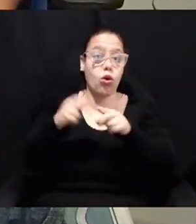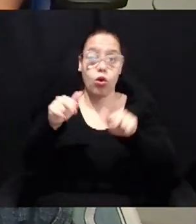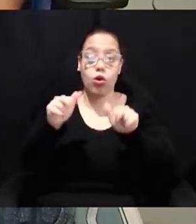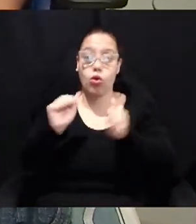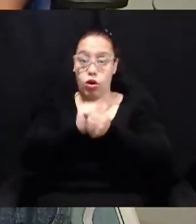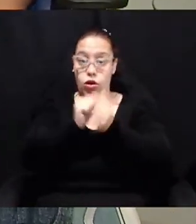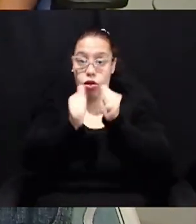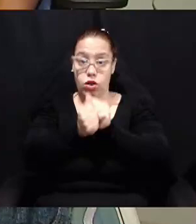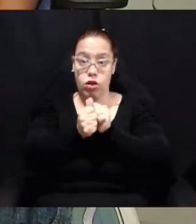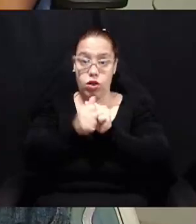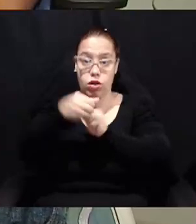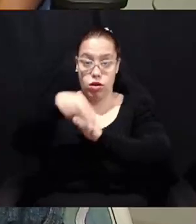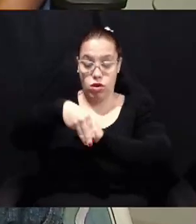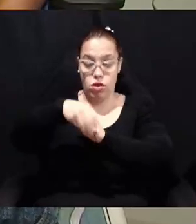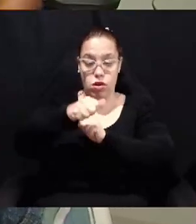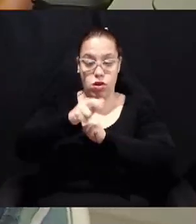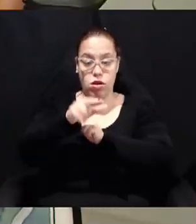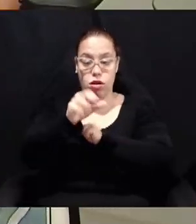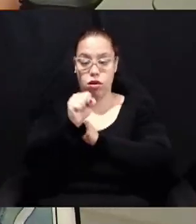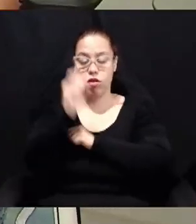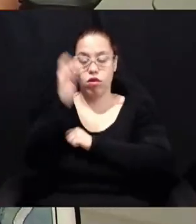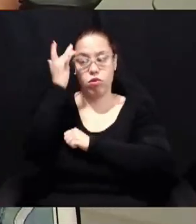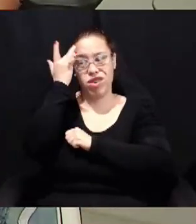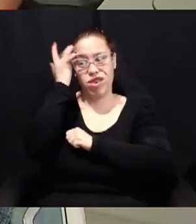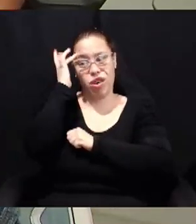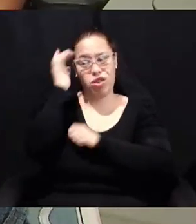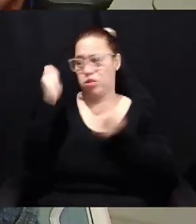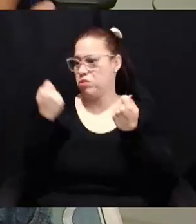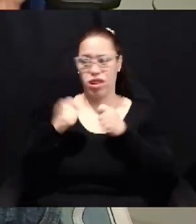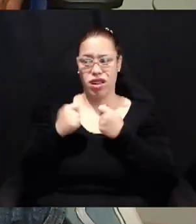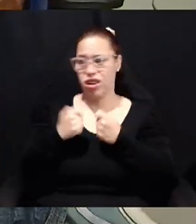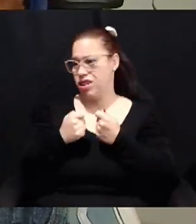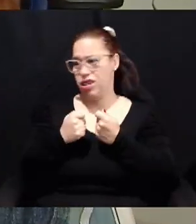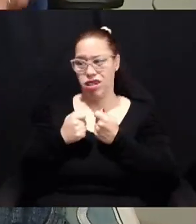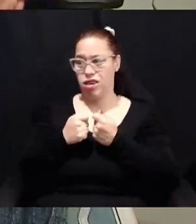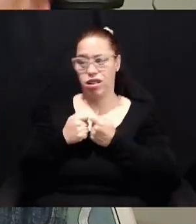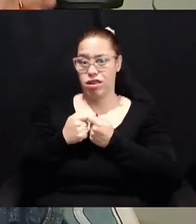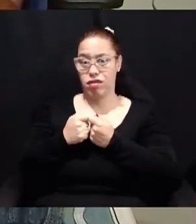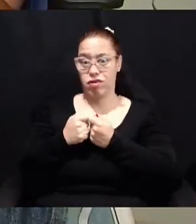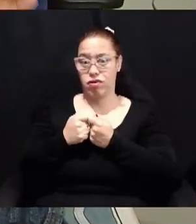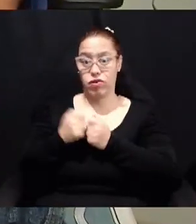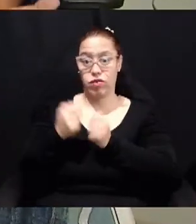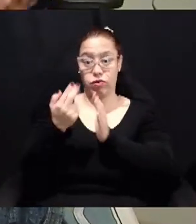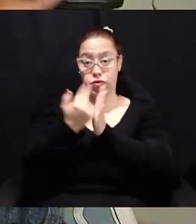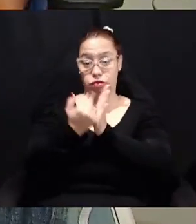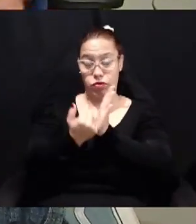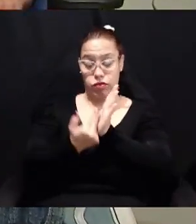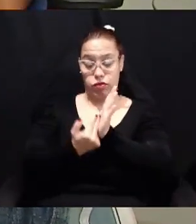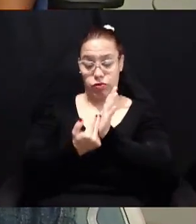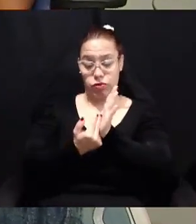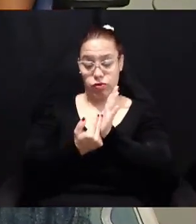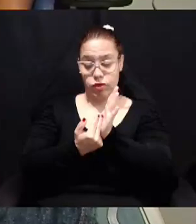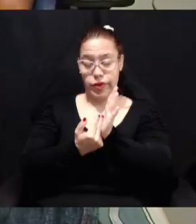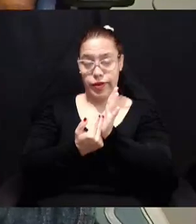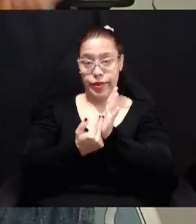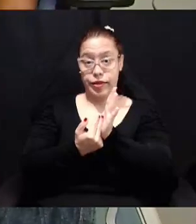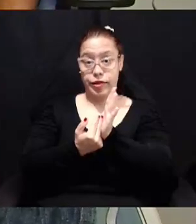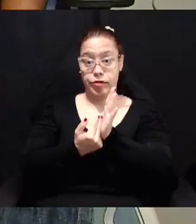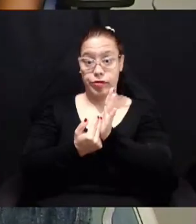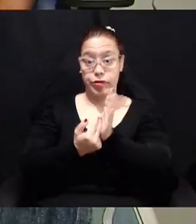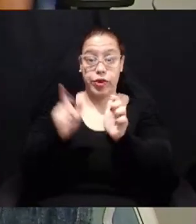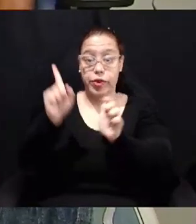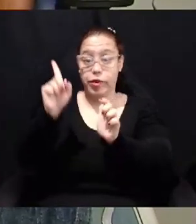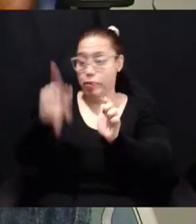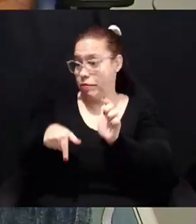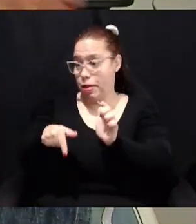Maus? Porque eu acho que não precisa, porque ele é um livro uma história em quadrinhos que você lê do jeito que ela é e ela é